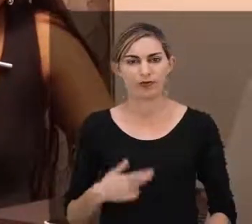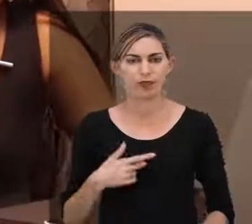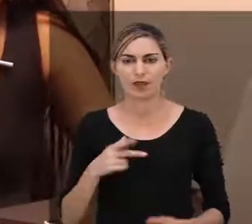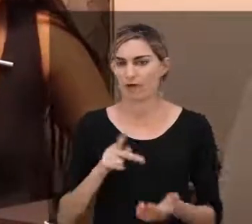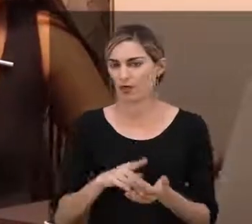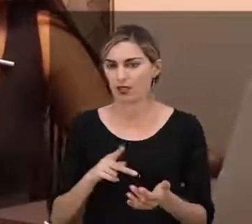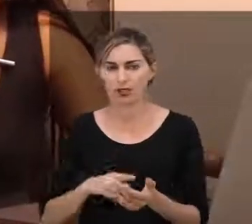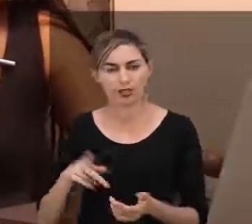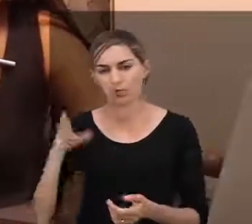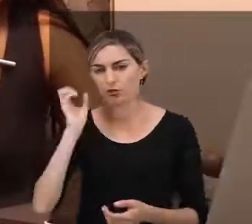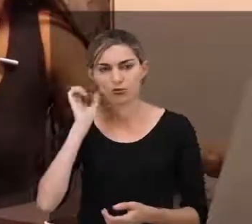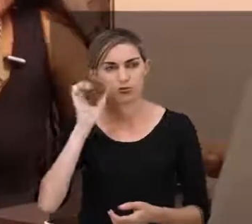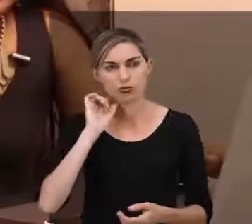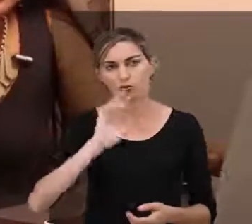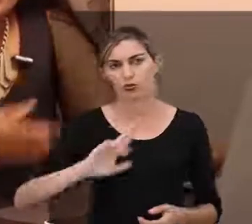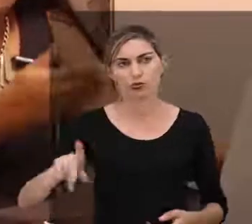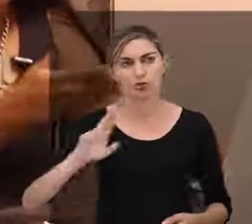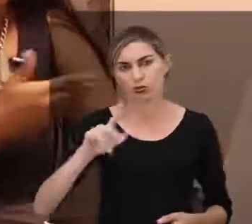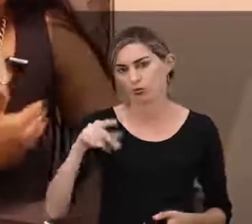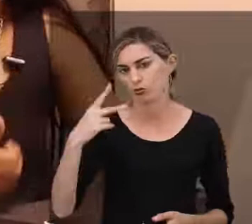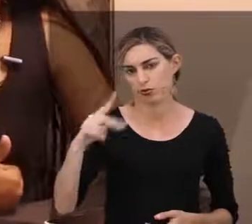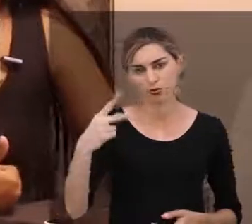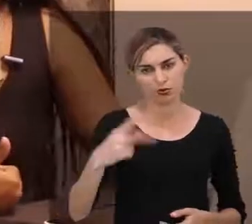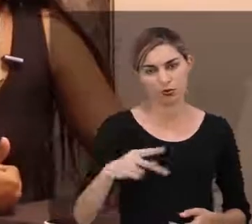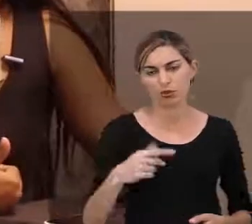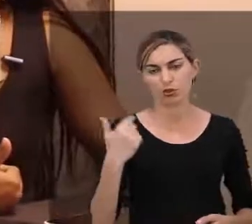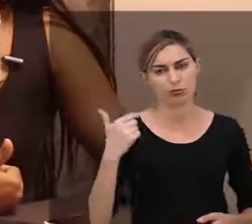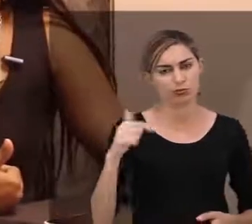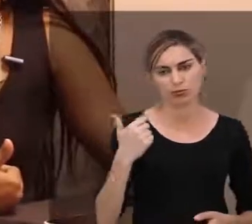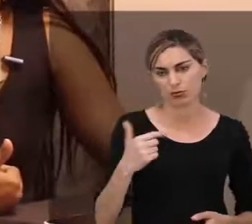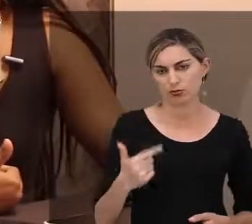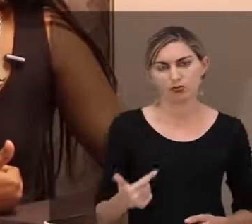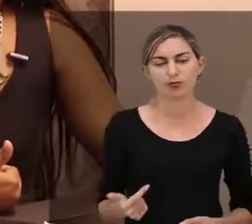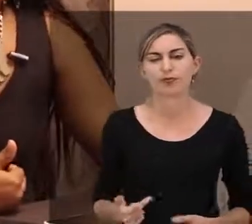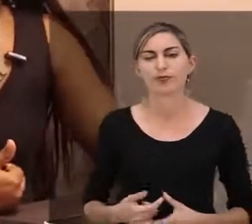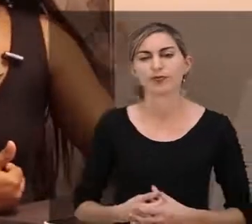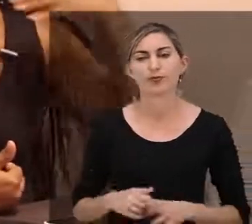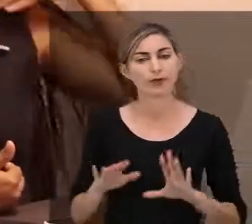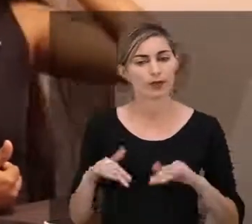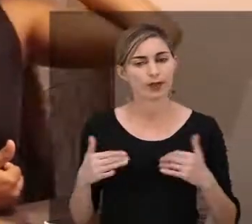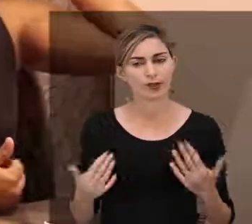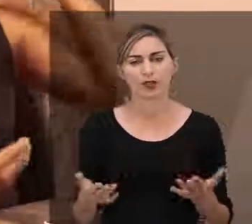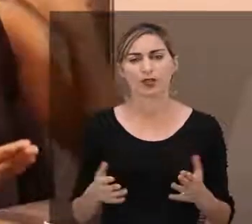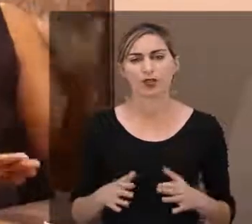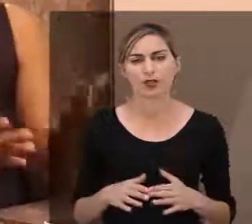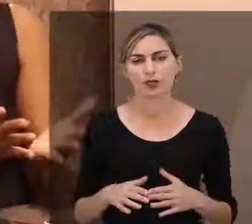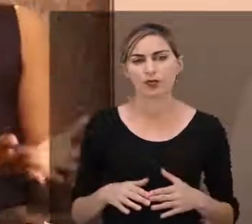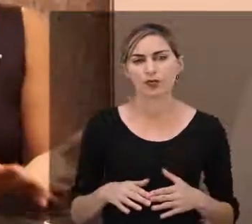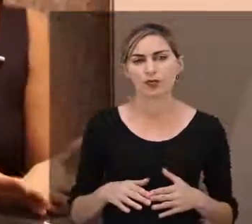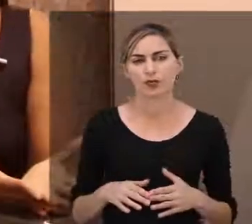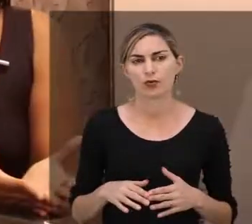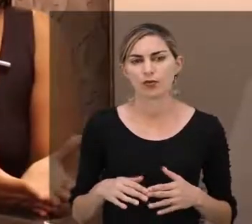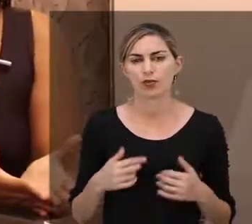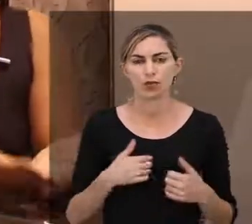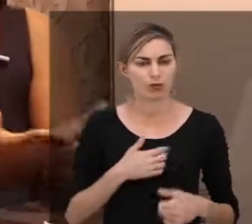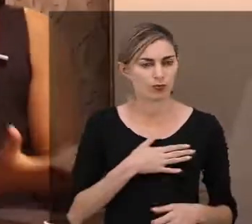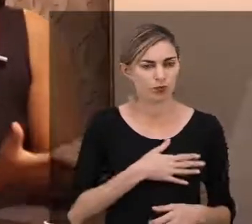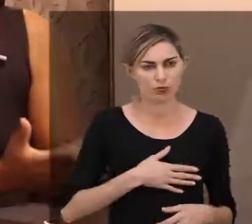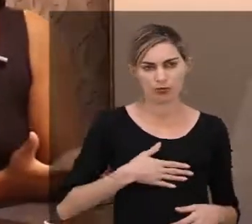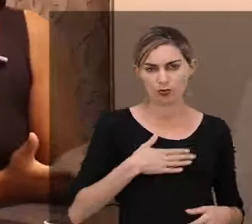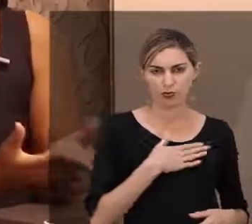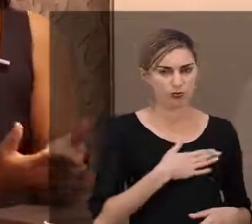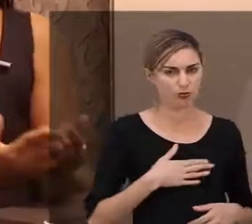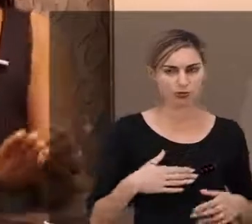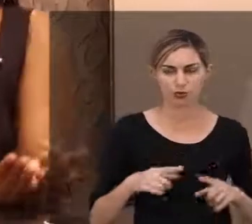não escutou ela, Sim. né? E aquilo não teria funcionalidade para ela. Então, qual foi o argumento dela? Eu gosto da